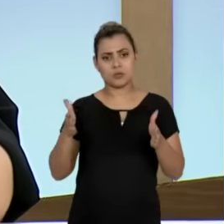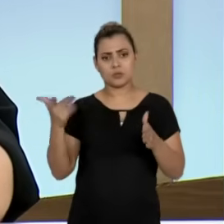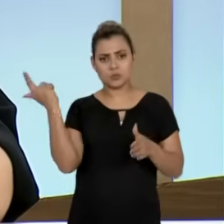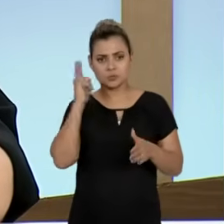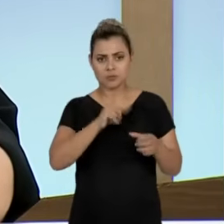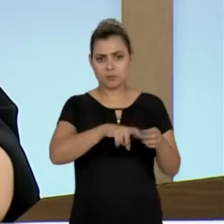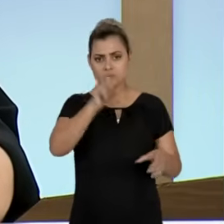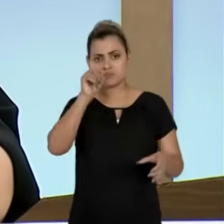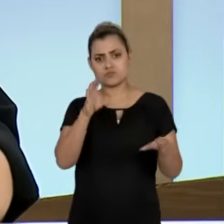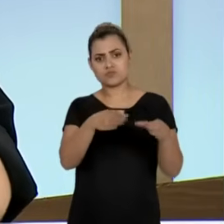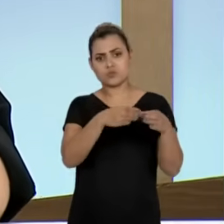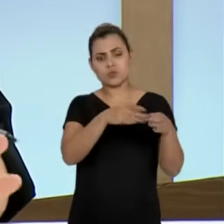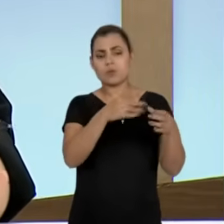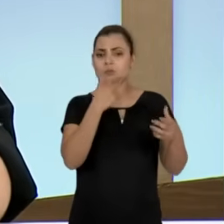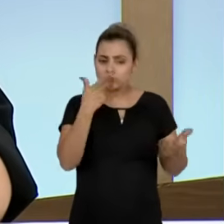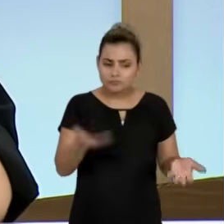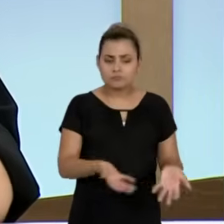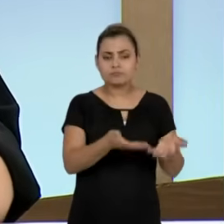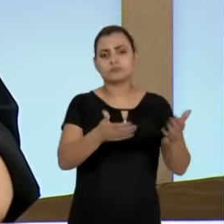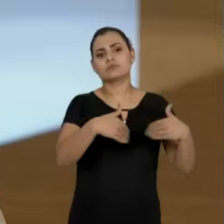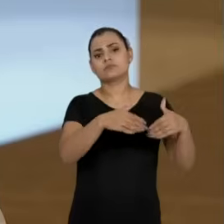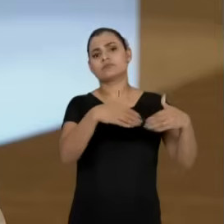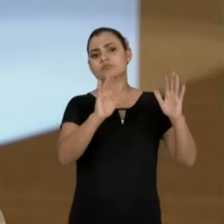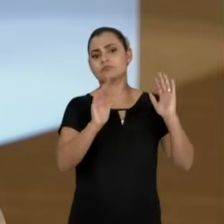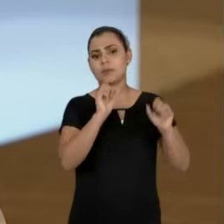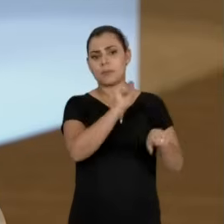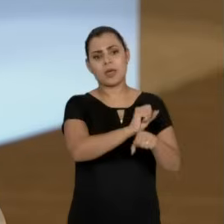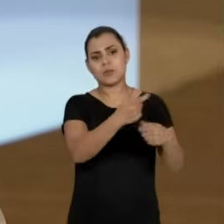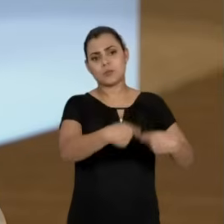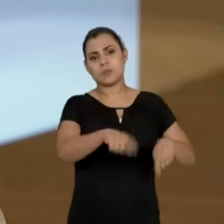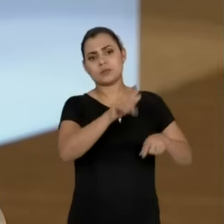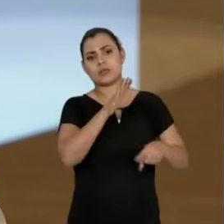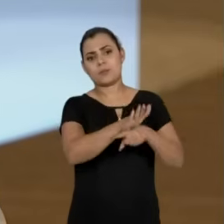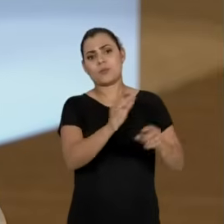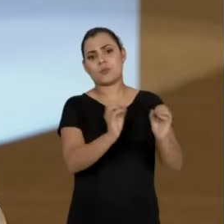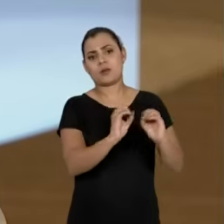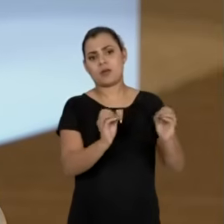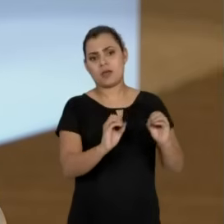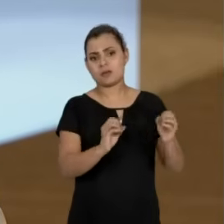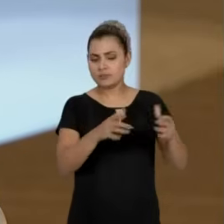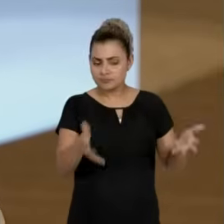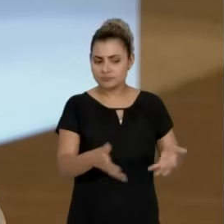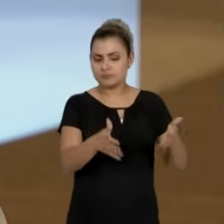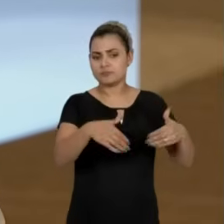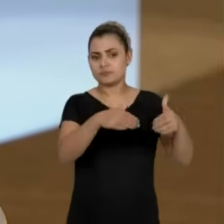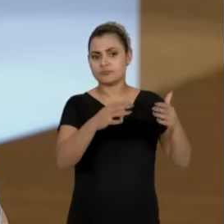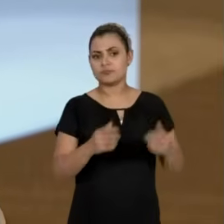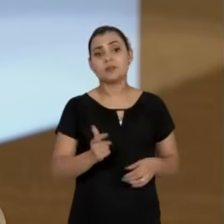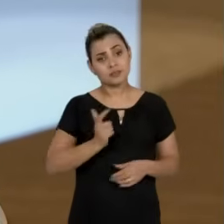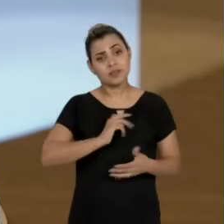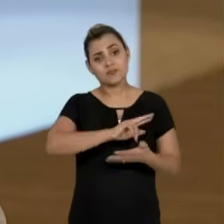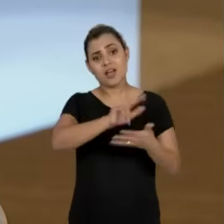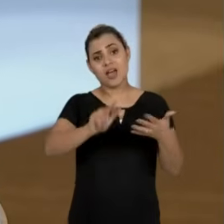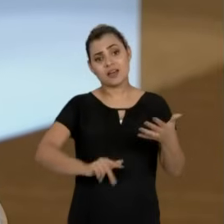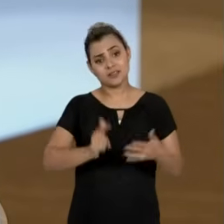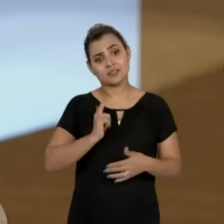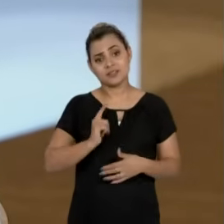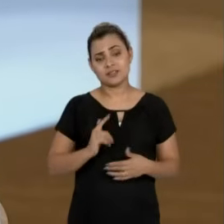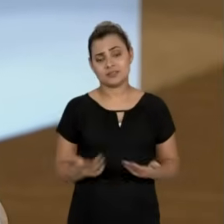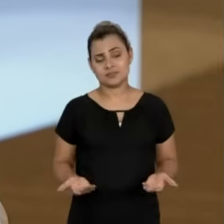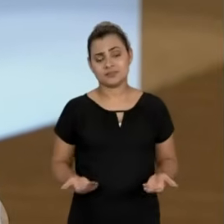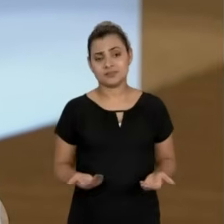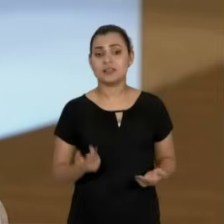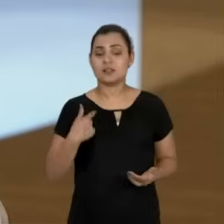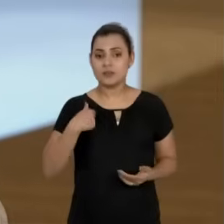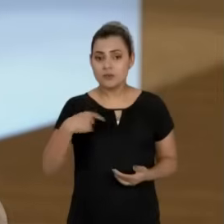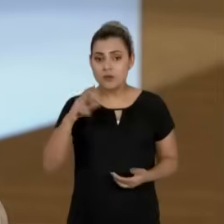nisso, alguma comunidade que vocês falaram, agora sim, vamos parar porque eles não precisam mais da gente, agora eles estão por eles mesmos? Tem várias. Teve uma lá